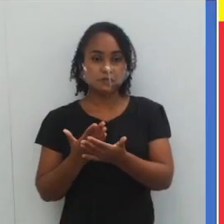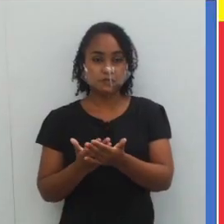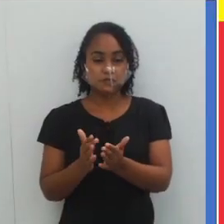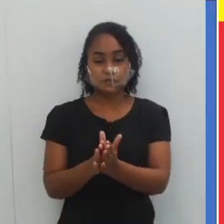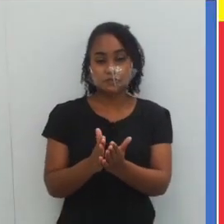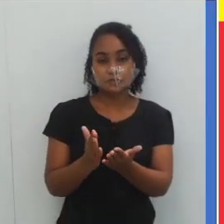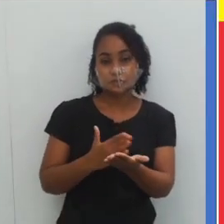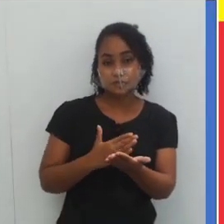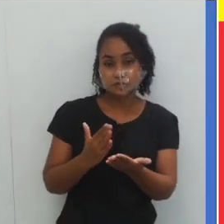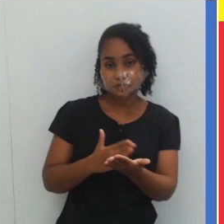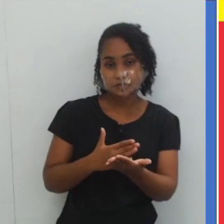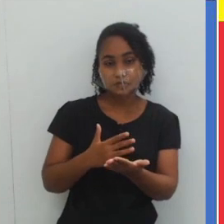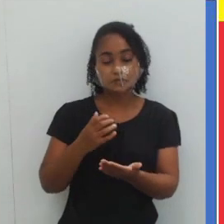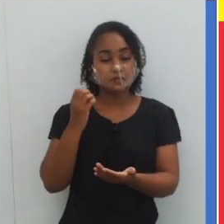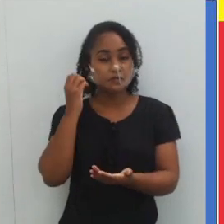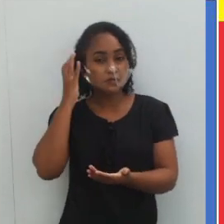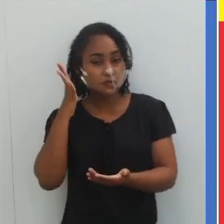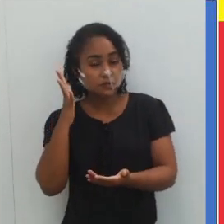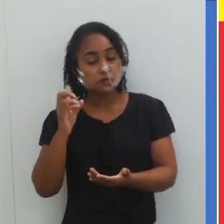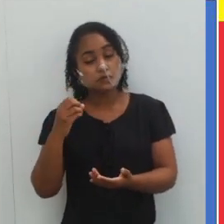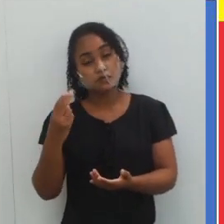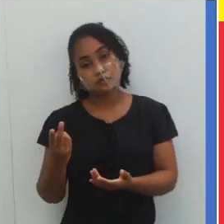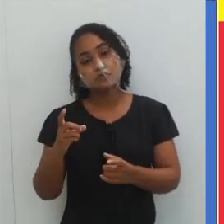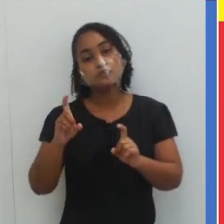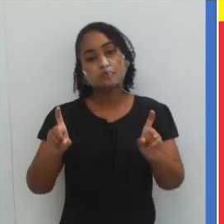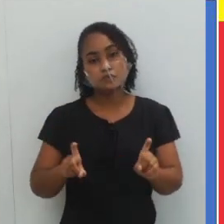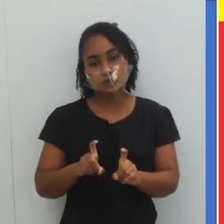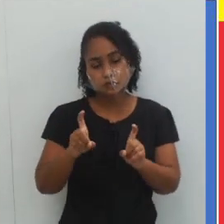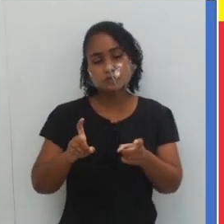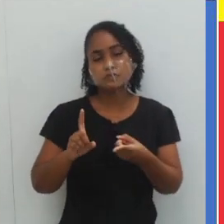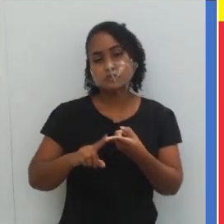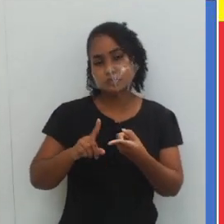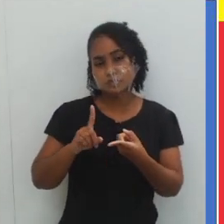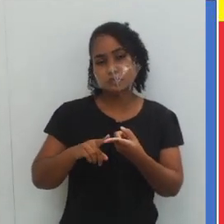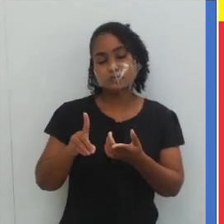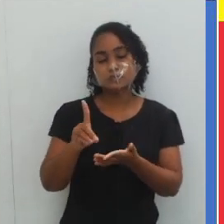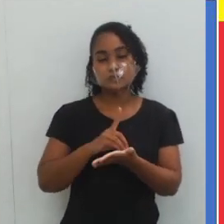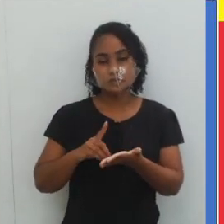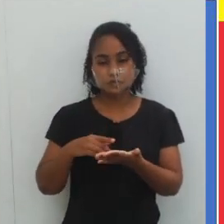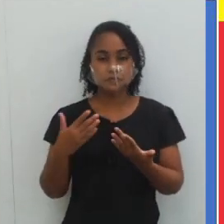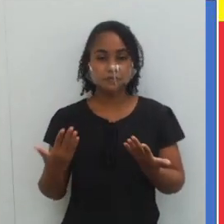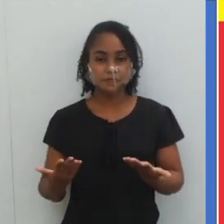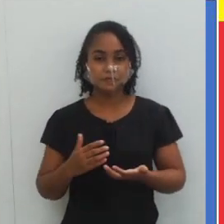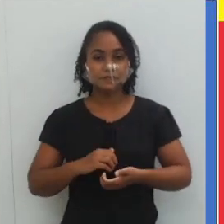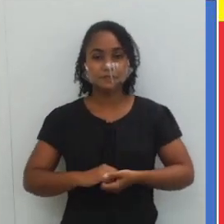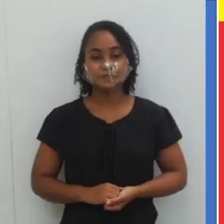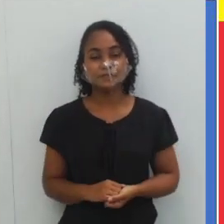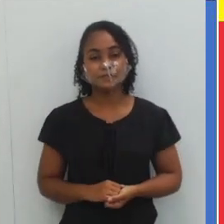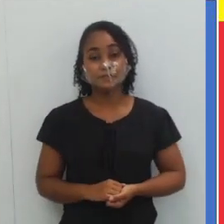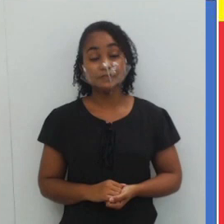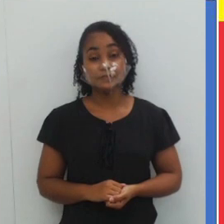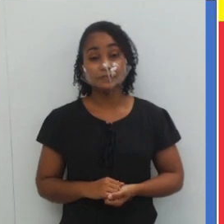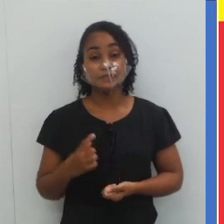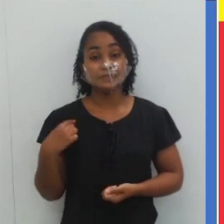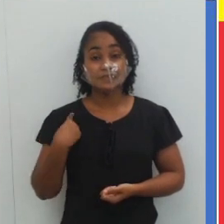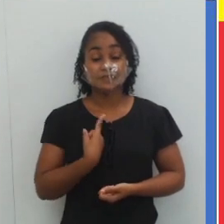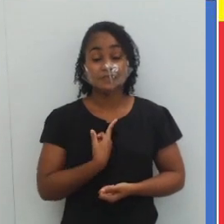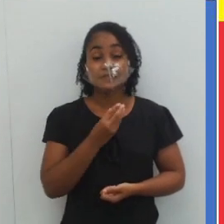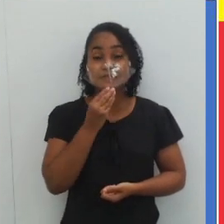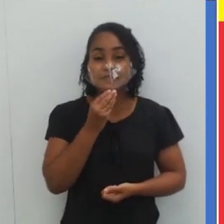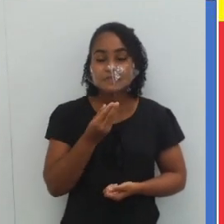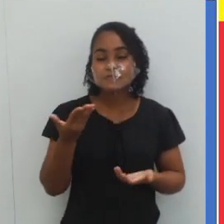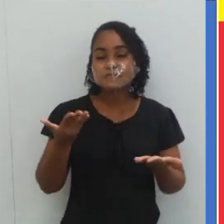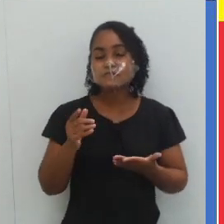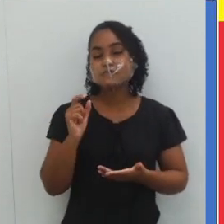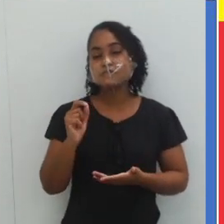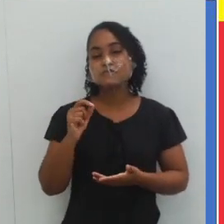estudos, cadernos, celular ou computador e também o nosso dicionário. A nossa